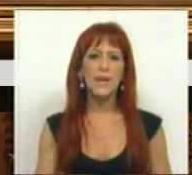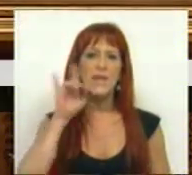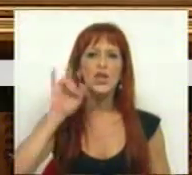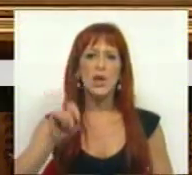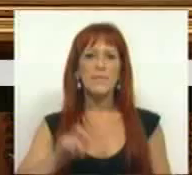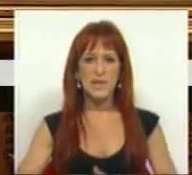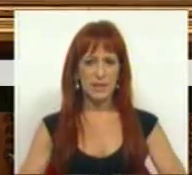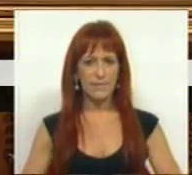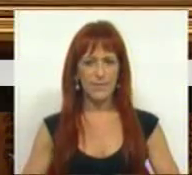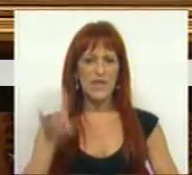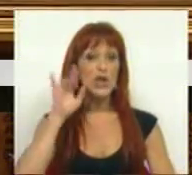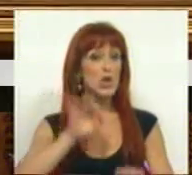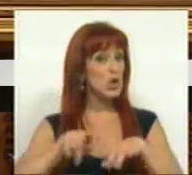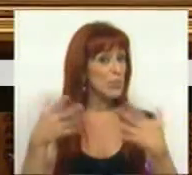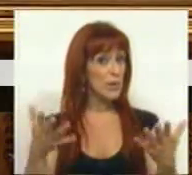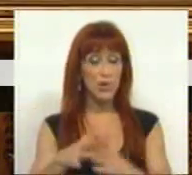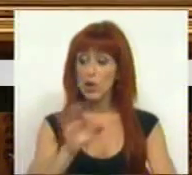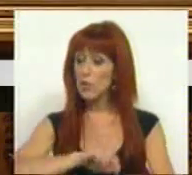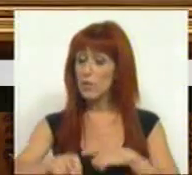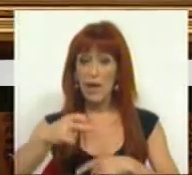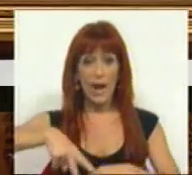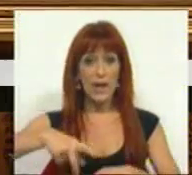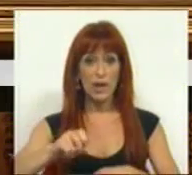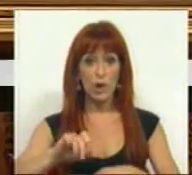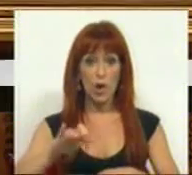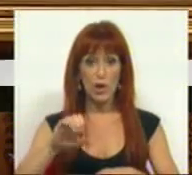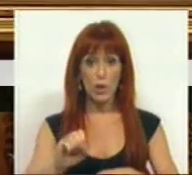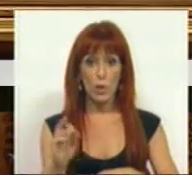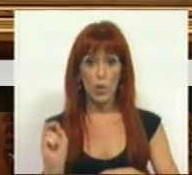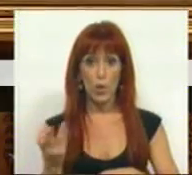Senhora Presidente, Senhoras e Senhores Deputados, Sr. Deputado António Rodrigues,